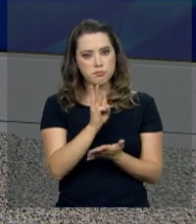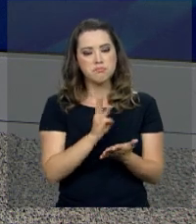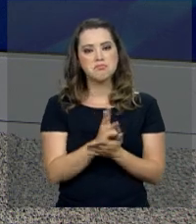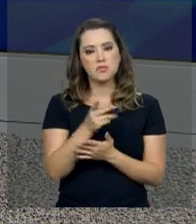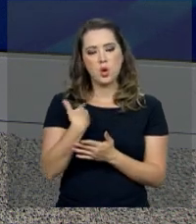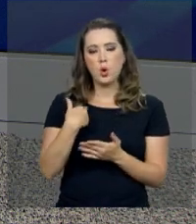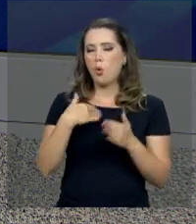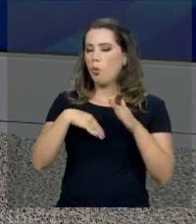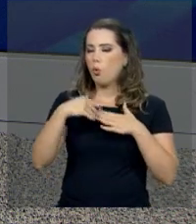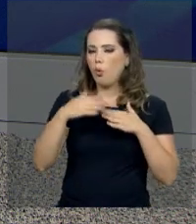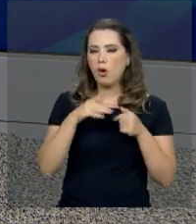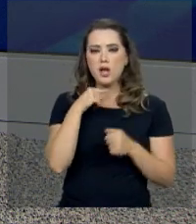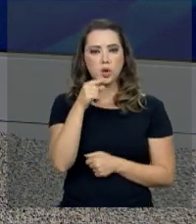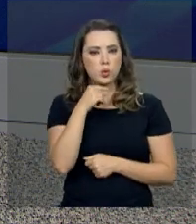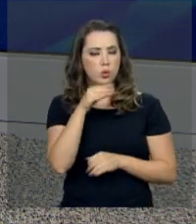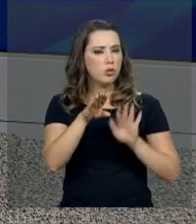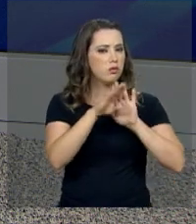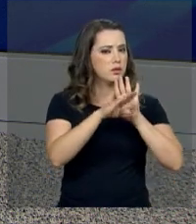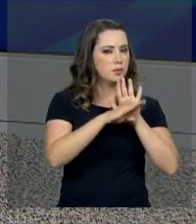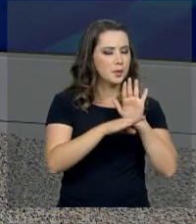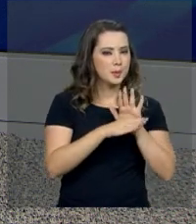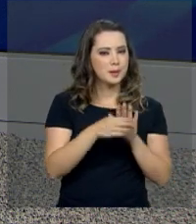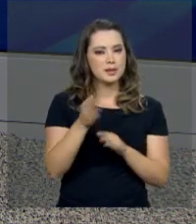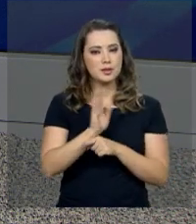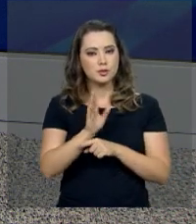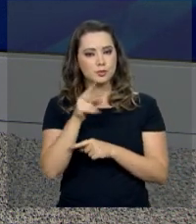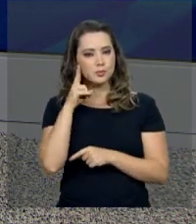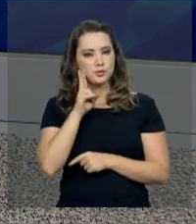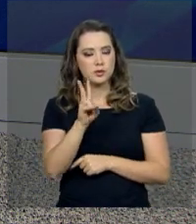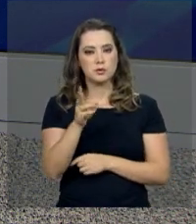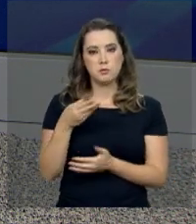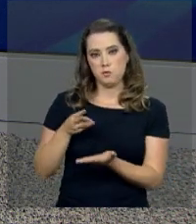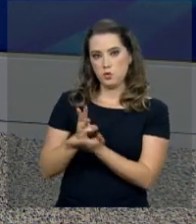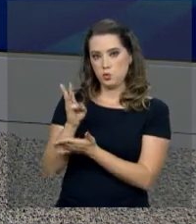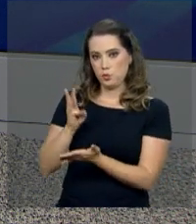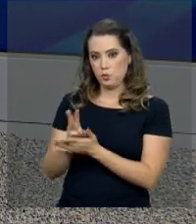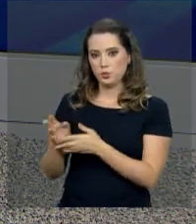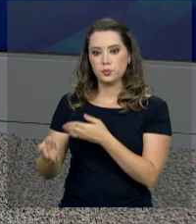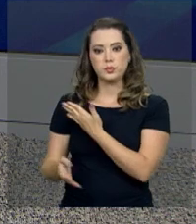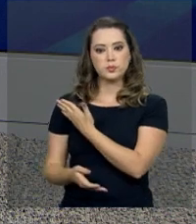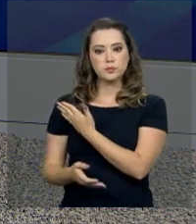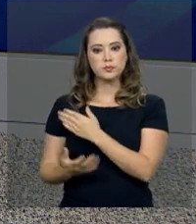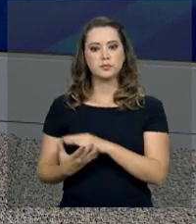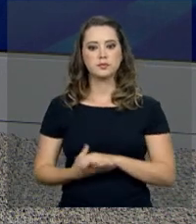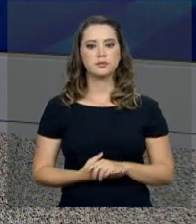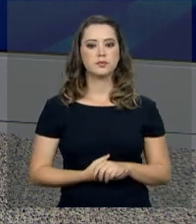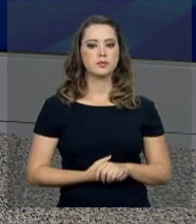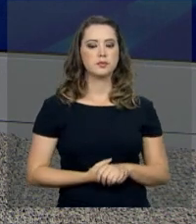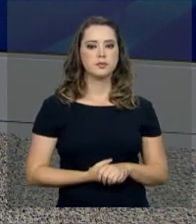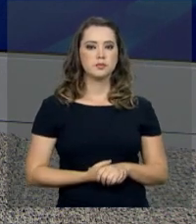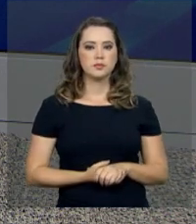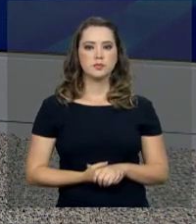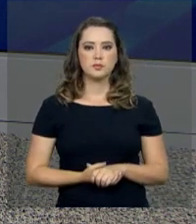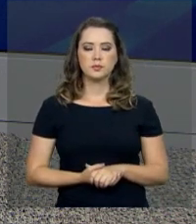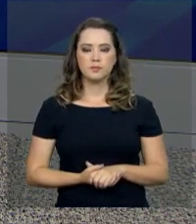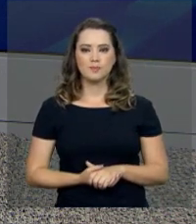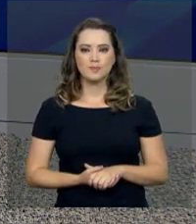ações do governo federal para o nosso WhatsApp. Anote aí, 619-9359